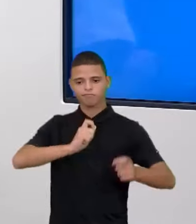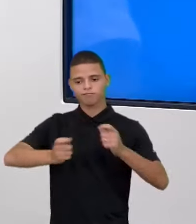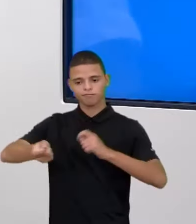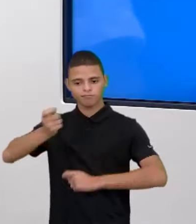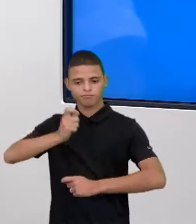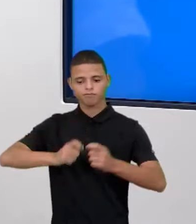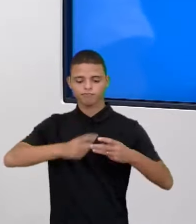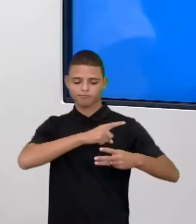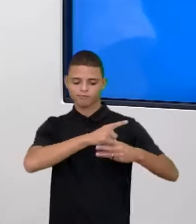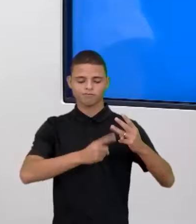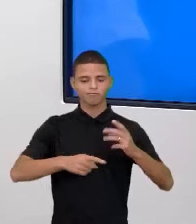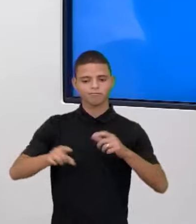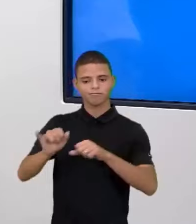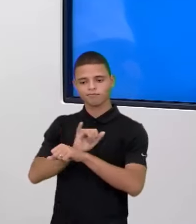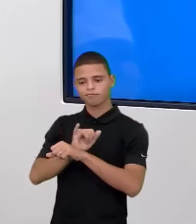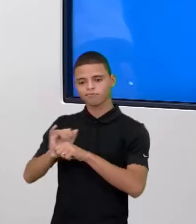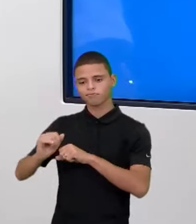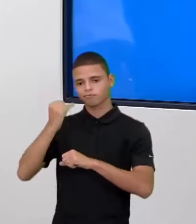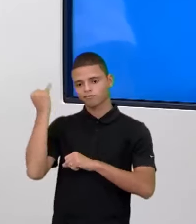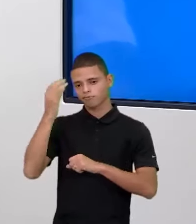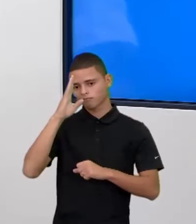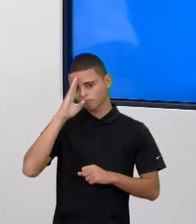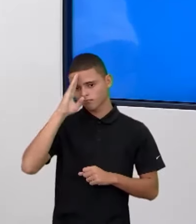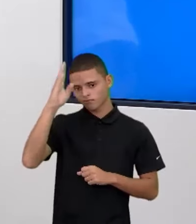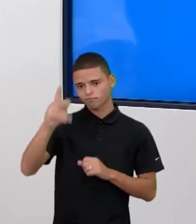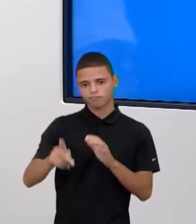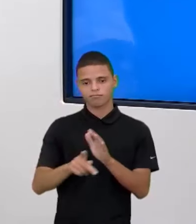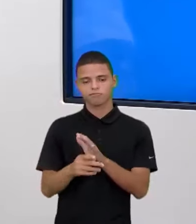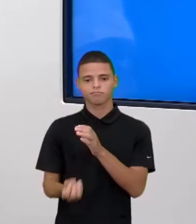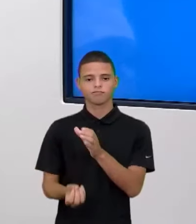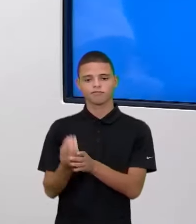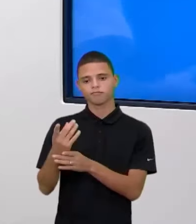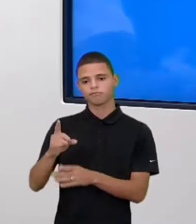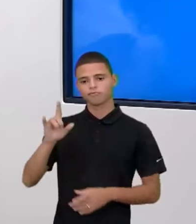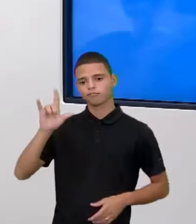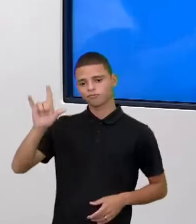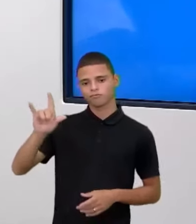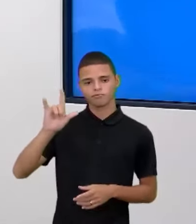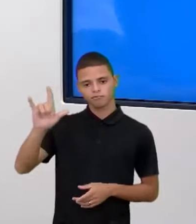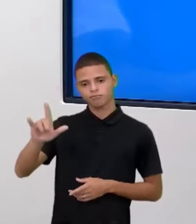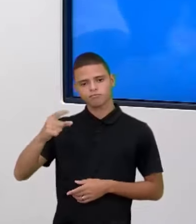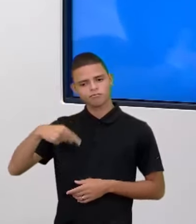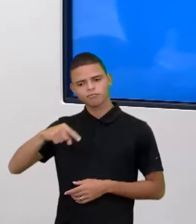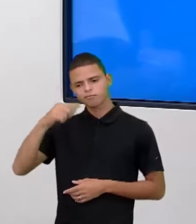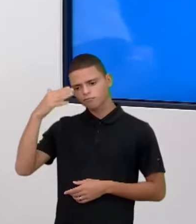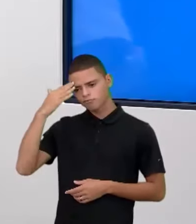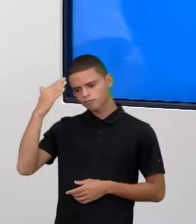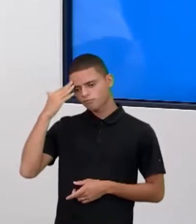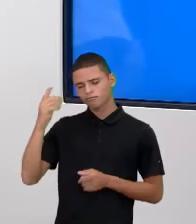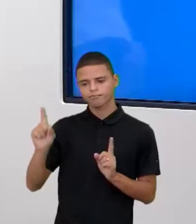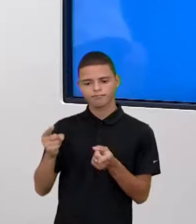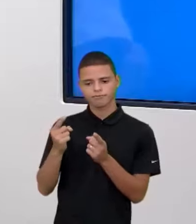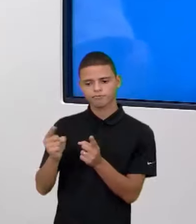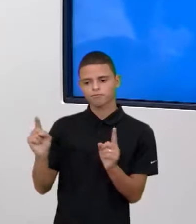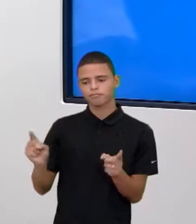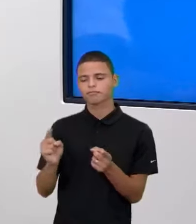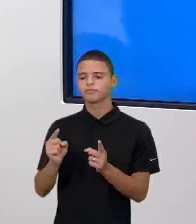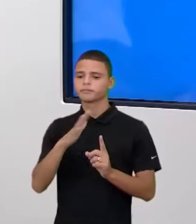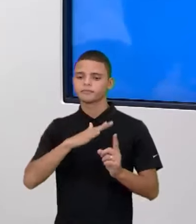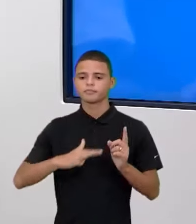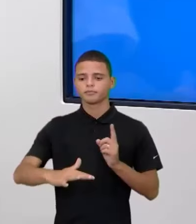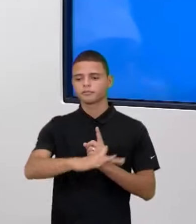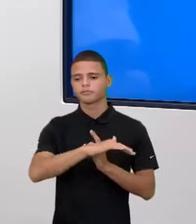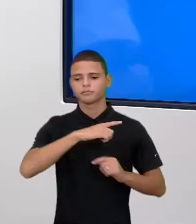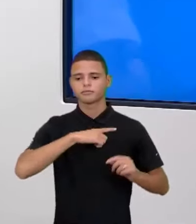três instrumentos bastante importantes na hora de criar o rock, mas a gente sabe que a música contemporânea, ela dá